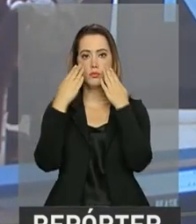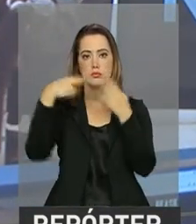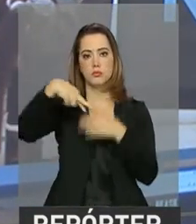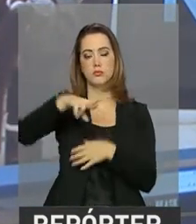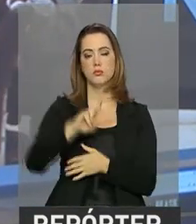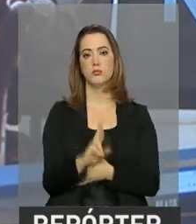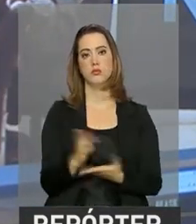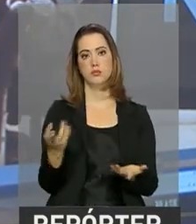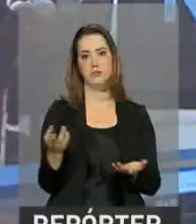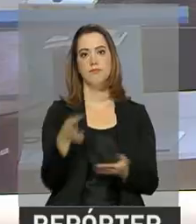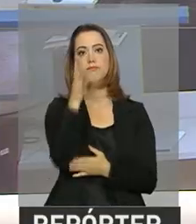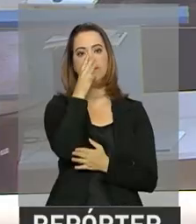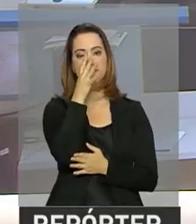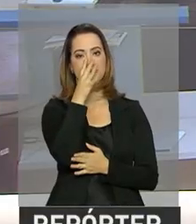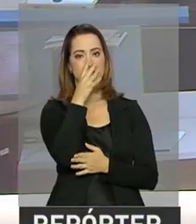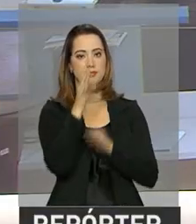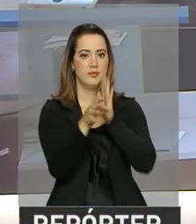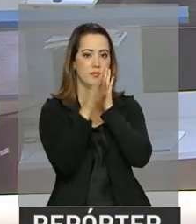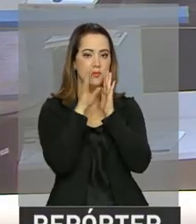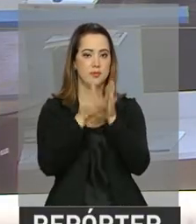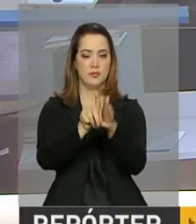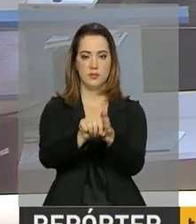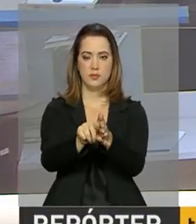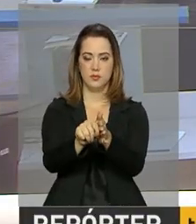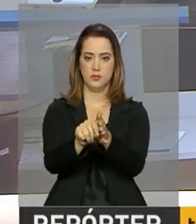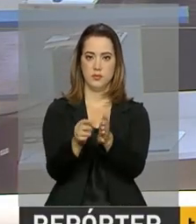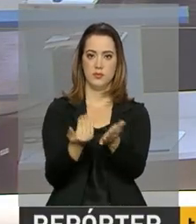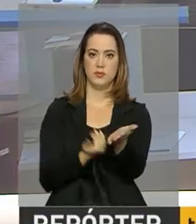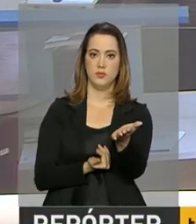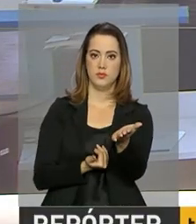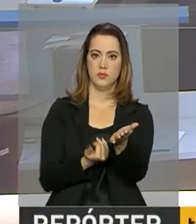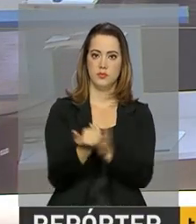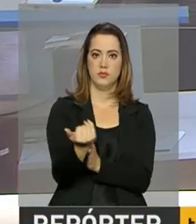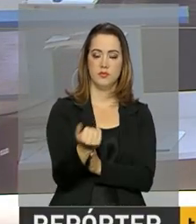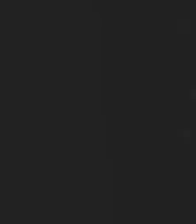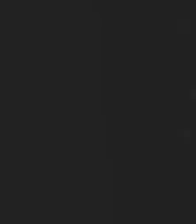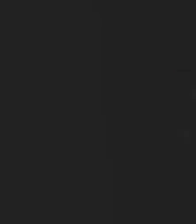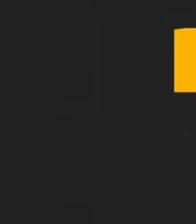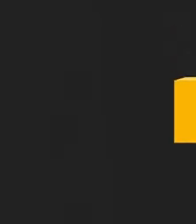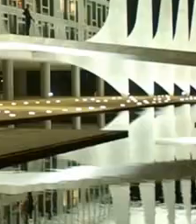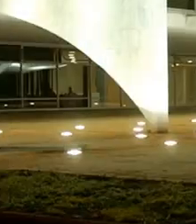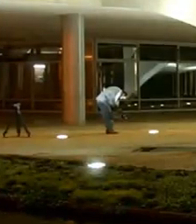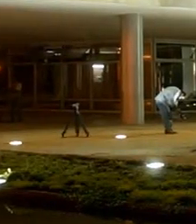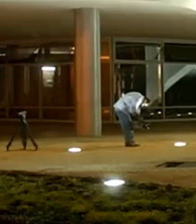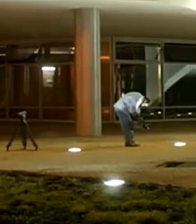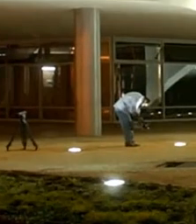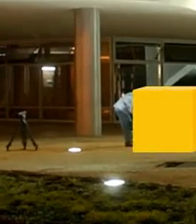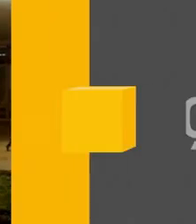repórter NBR acompanhe também as novidades em nossas redes sociais